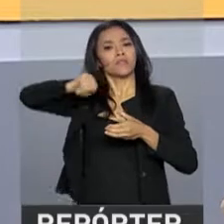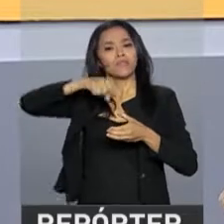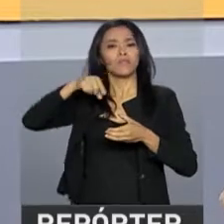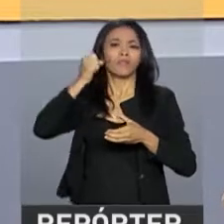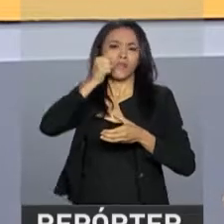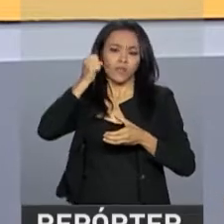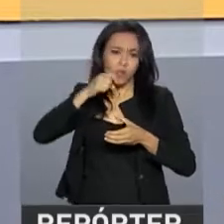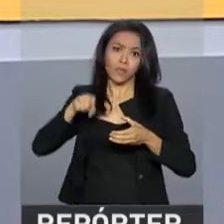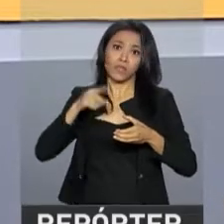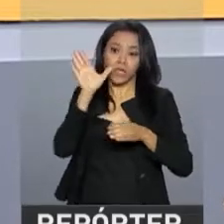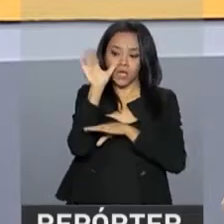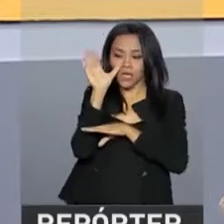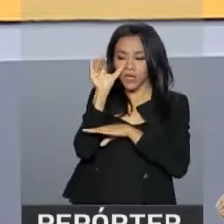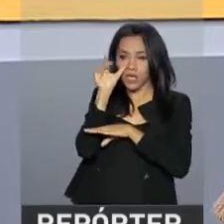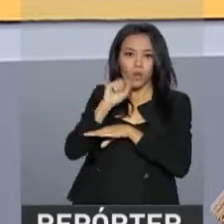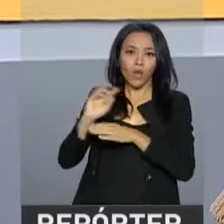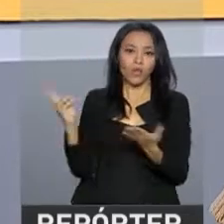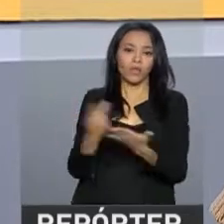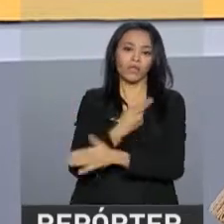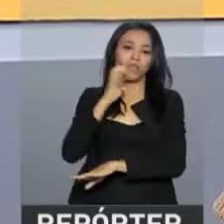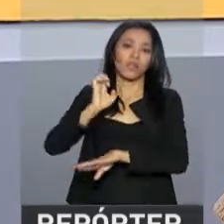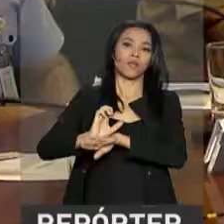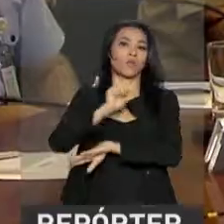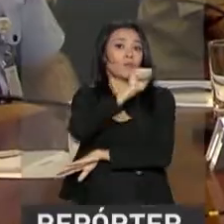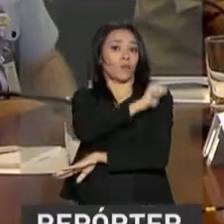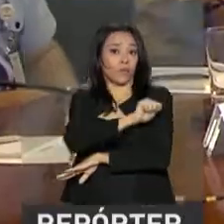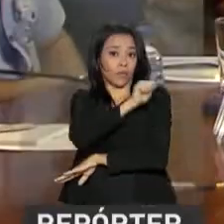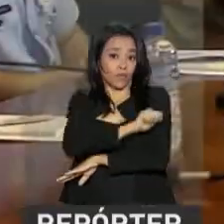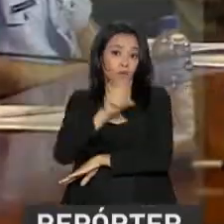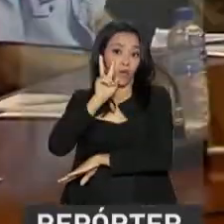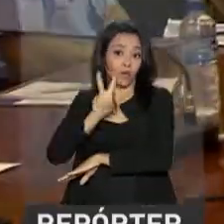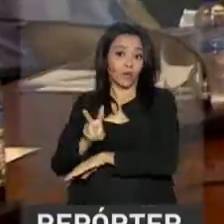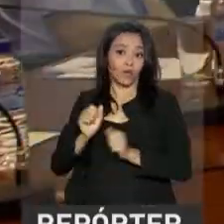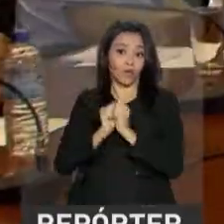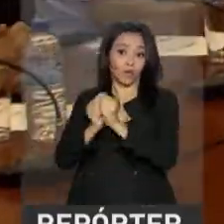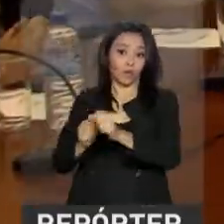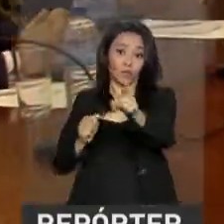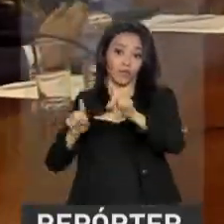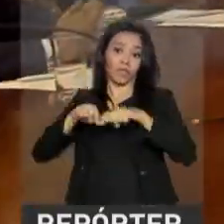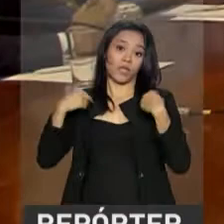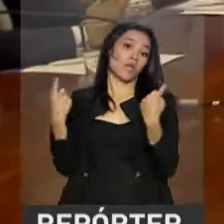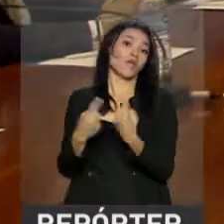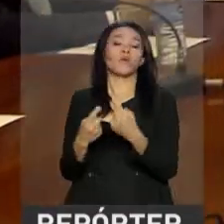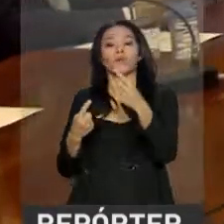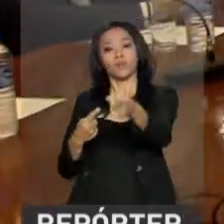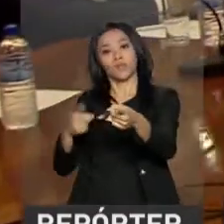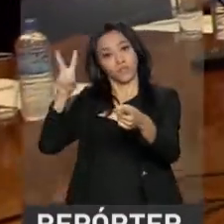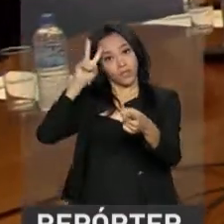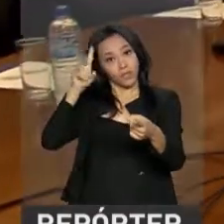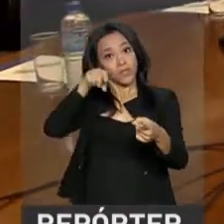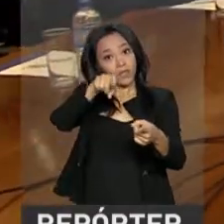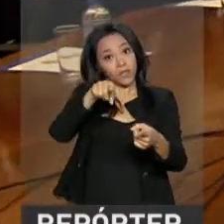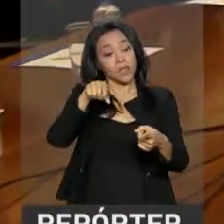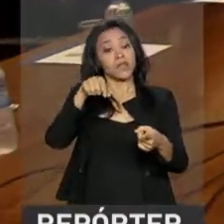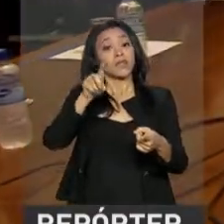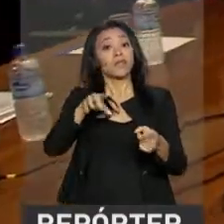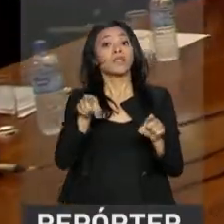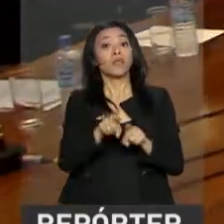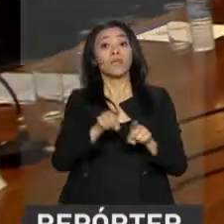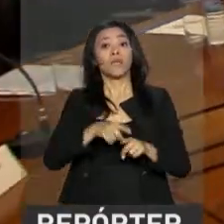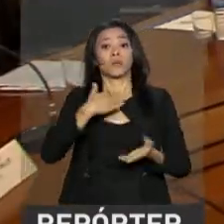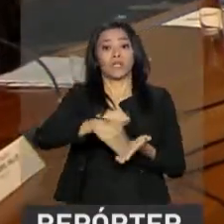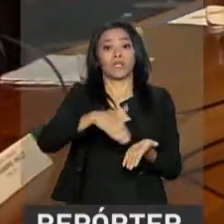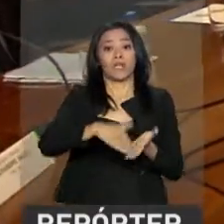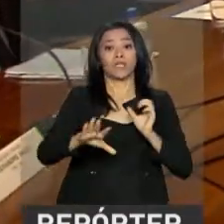janeiro se reuniram nesta terça-feira com o interventor o general braga neto e com o secretário de segurança pública do rio de janeiro